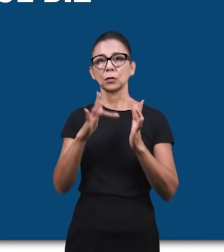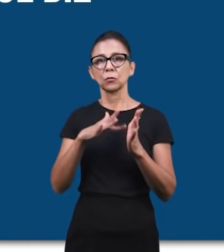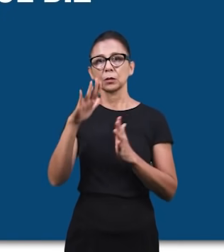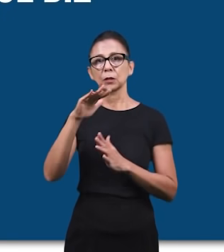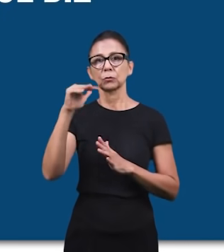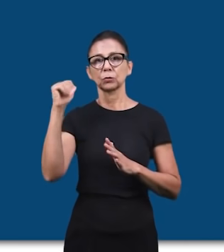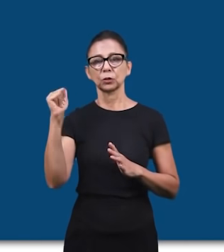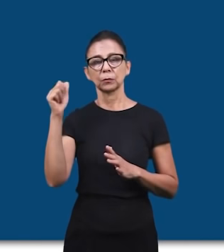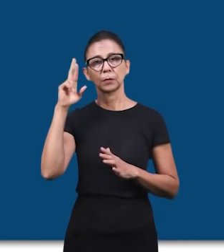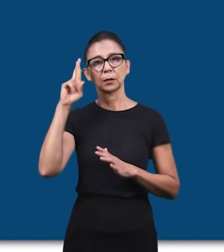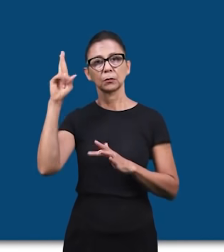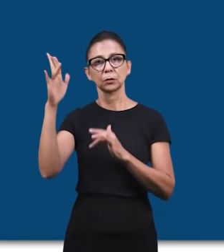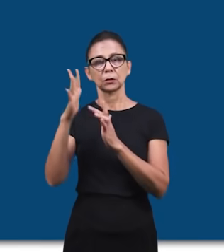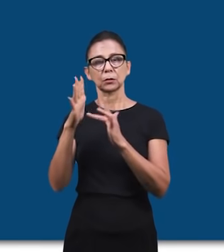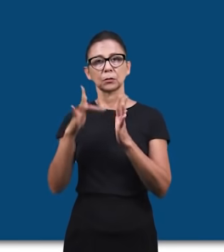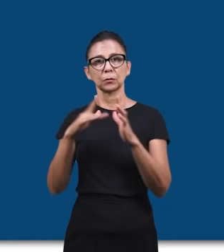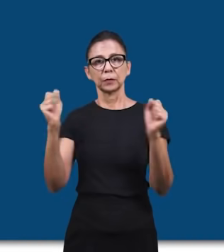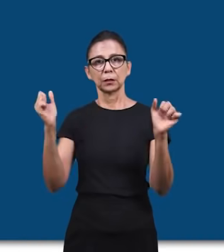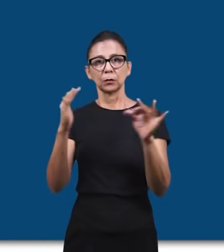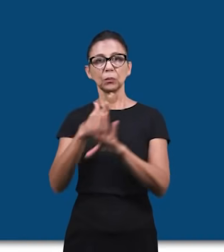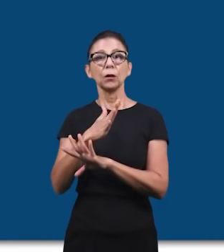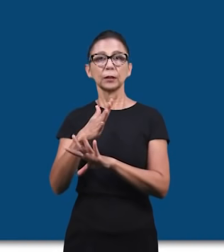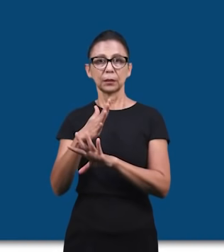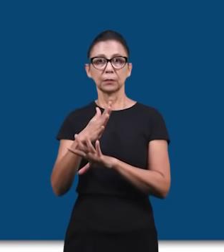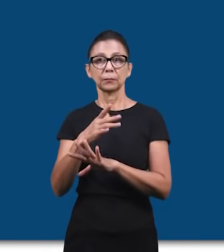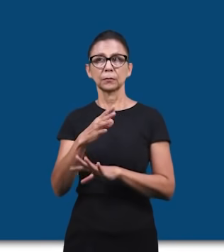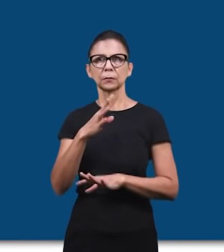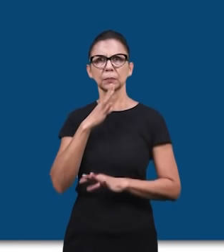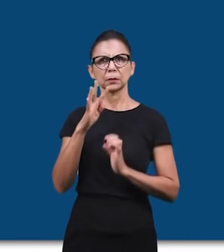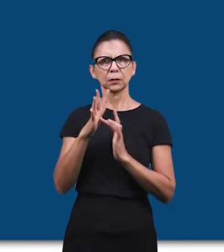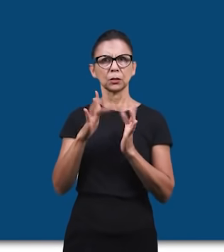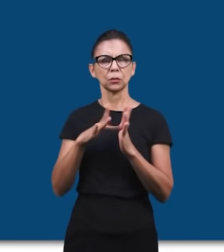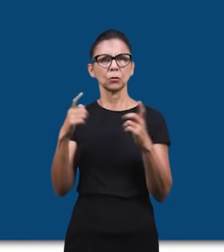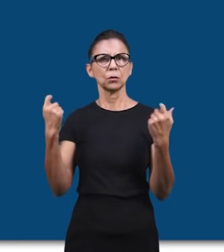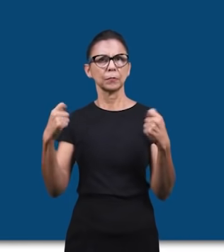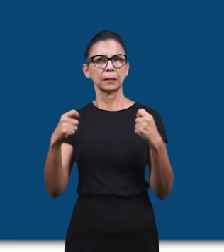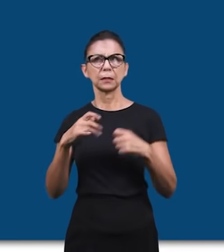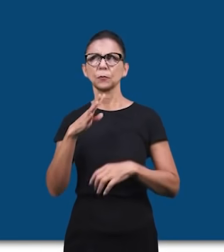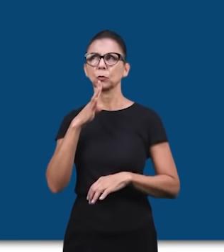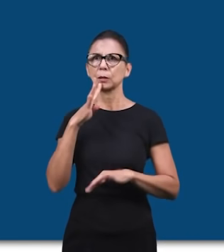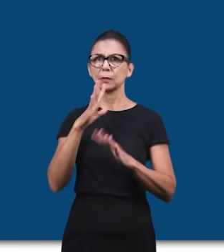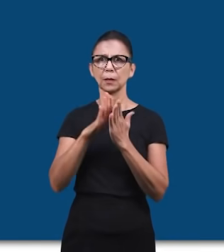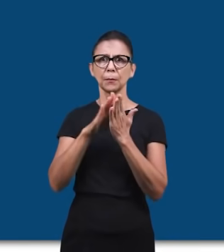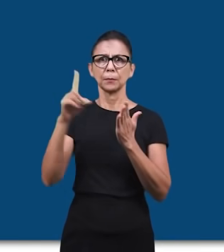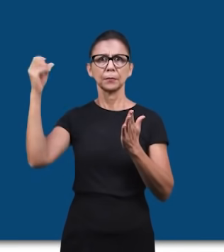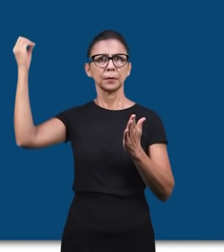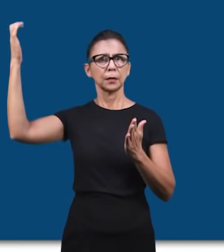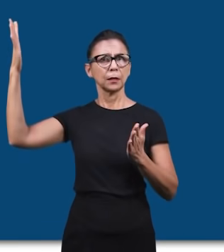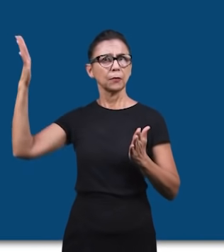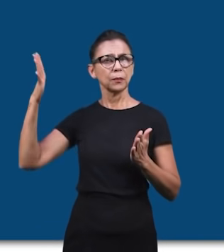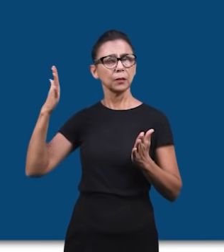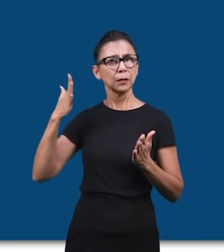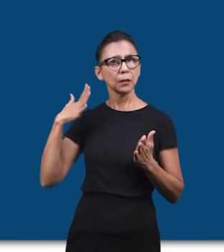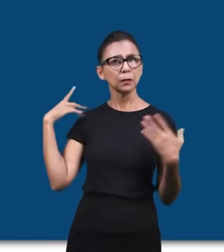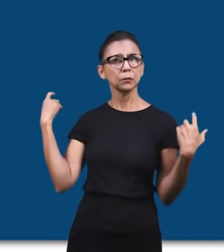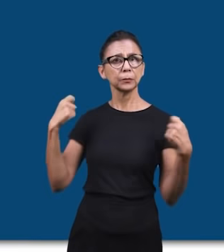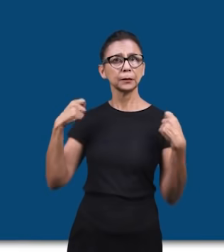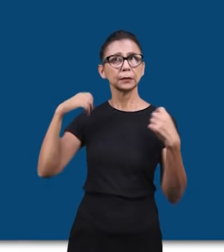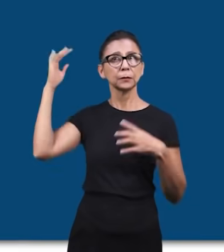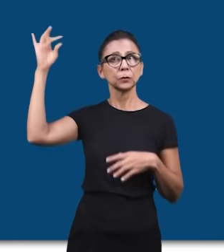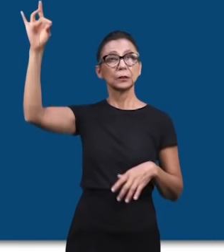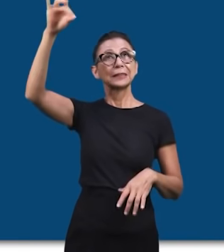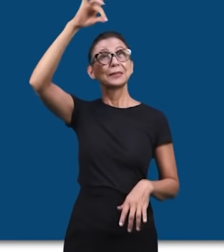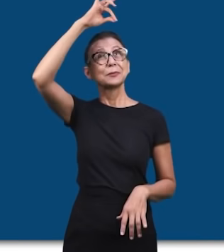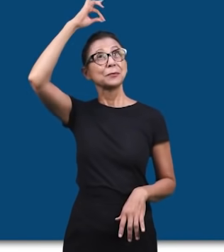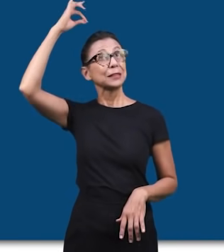Senhor Jesus. Para conhecer Jesus, precisamos conhecer a palavra revelada, precisamos do Espírito Santo. Não perca